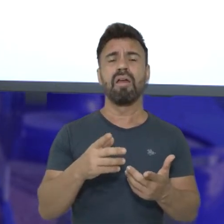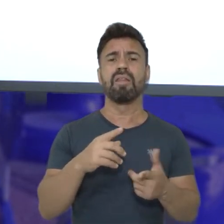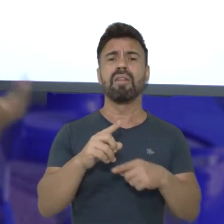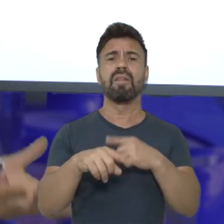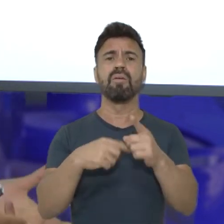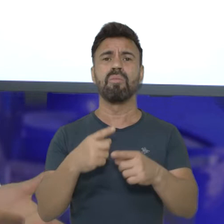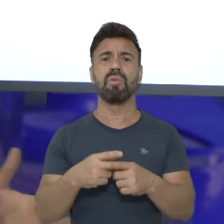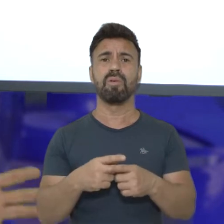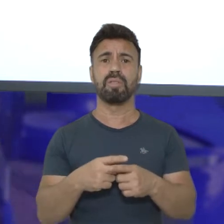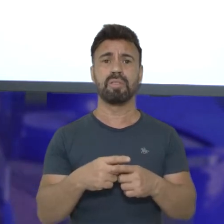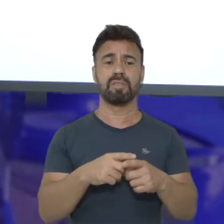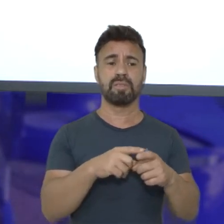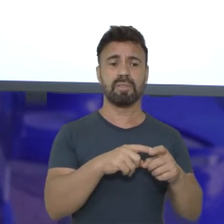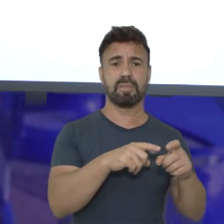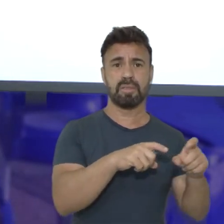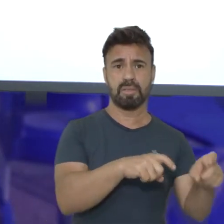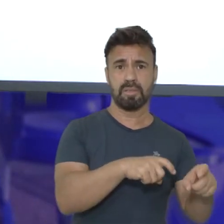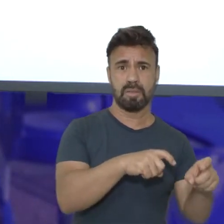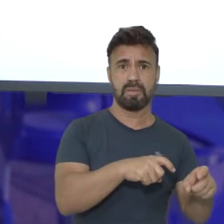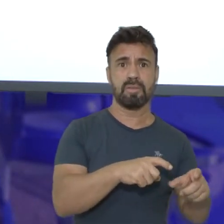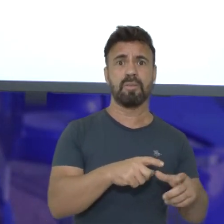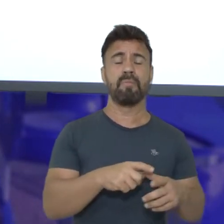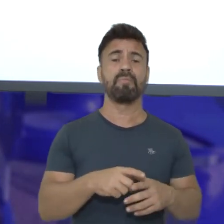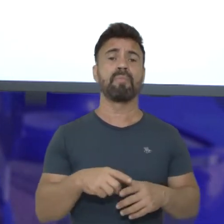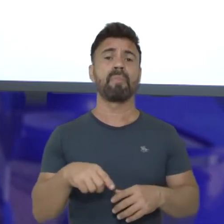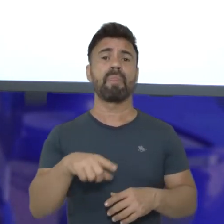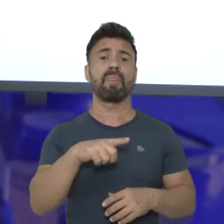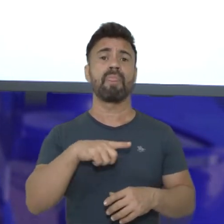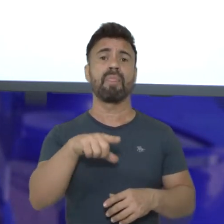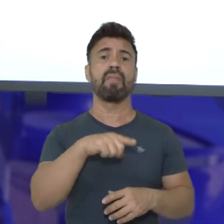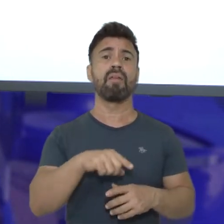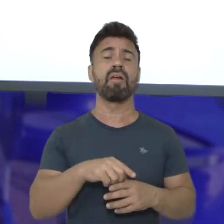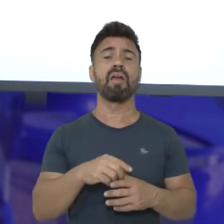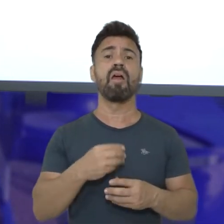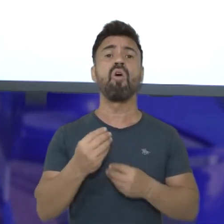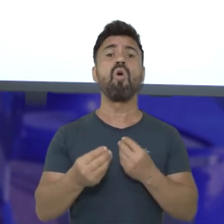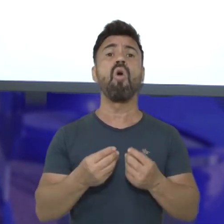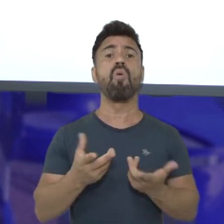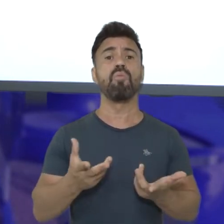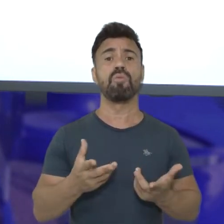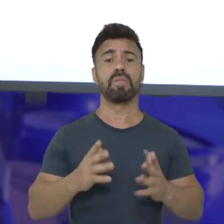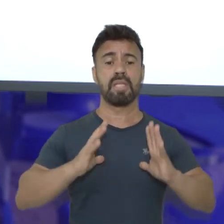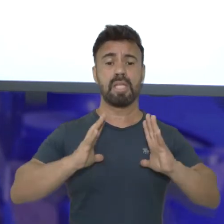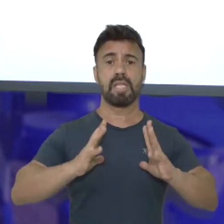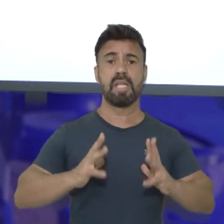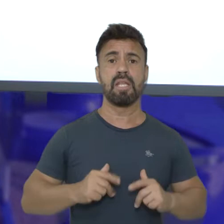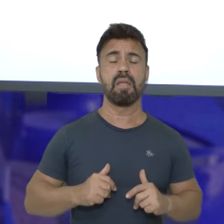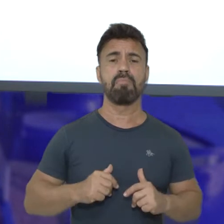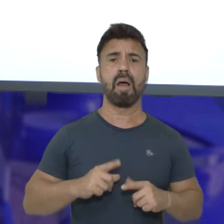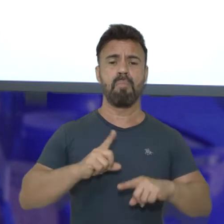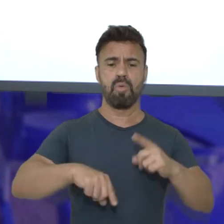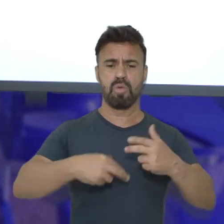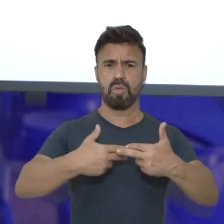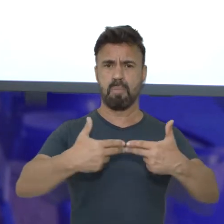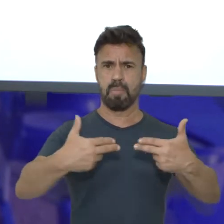da agricultura, a radiação também é utilizada como meio de esterilização. Muitos materiais